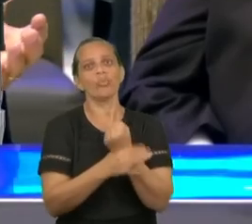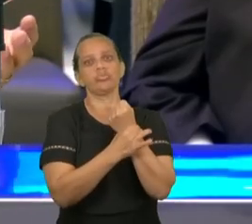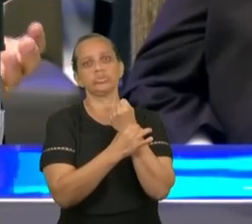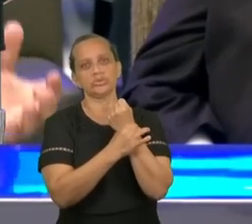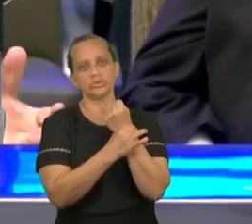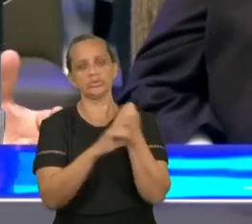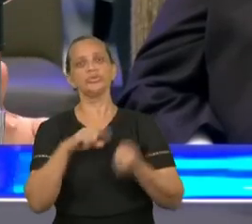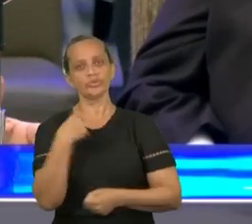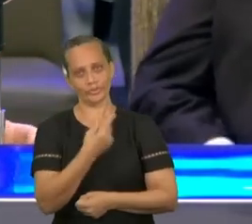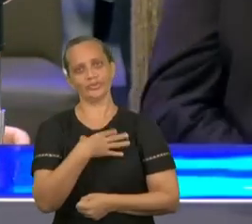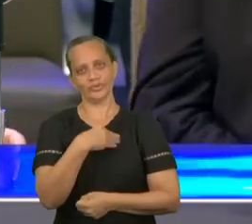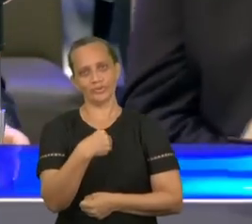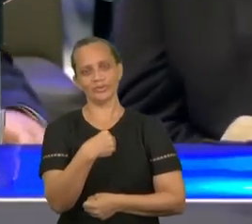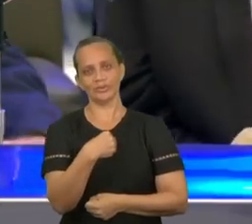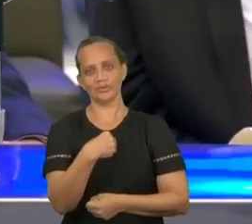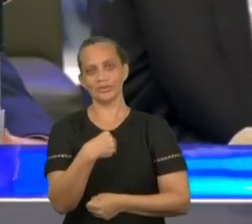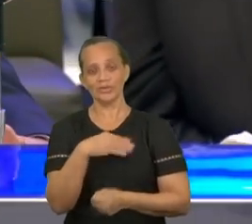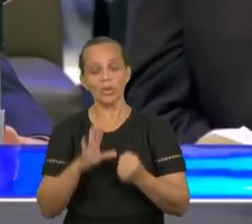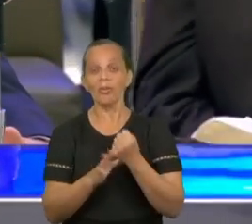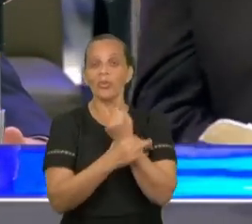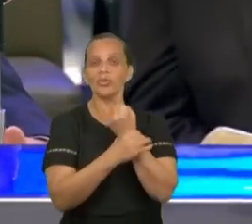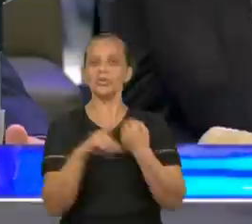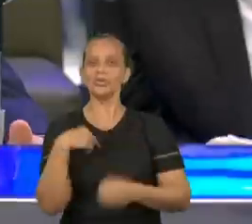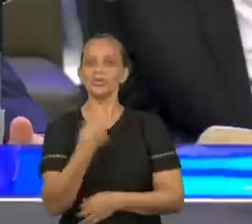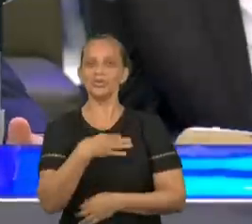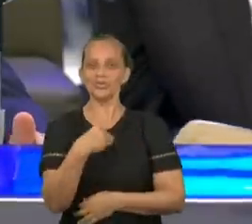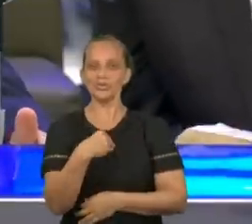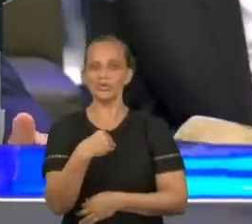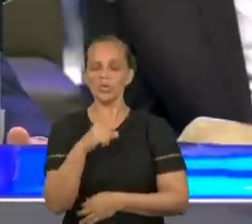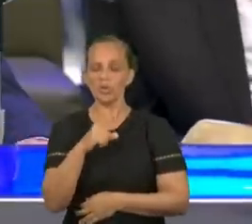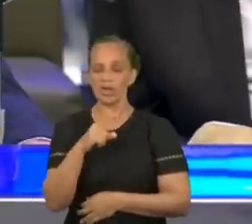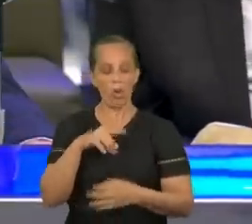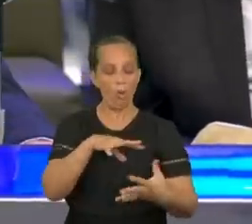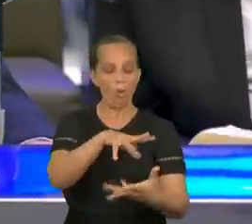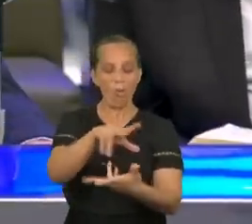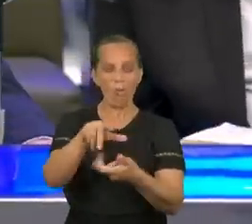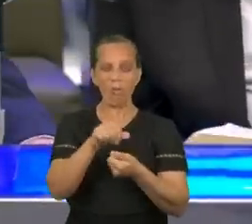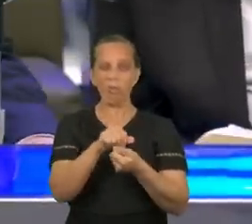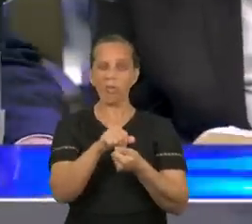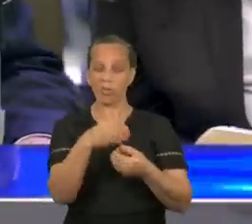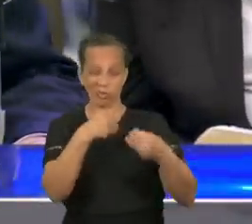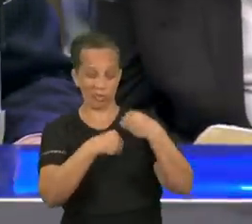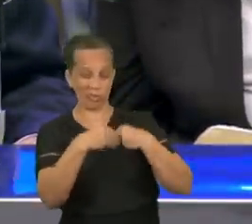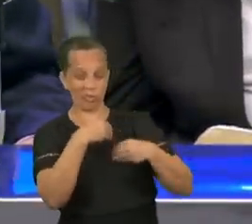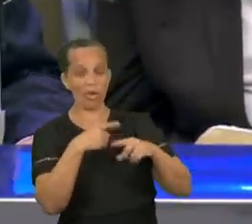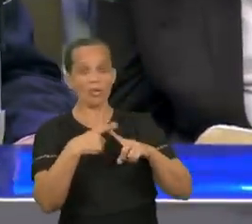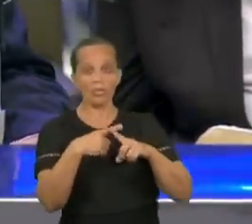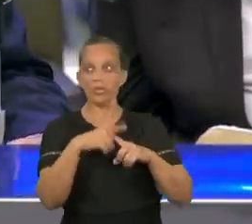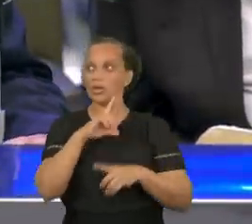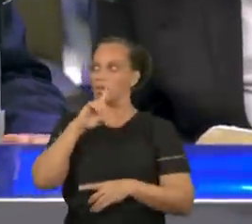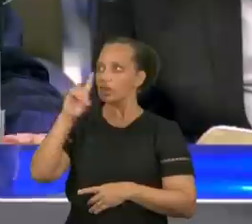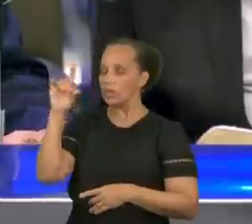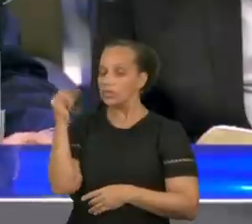Amém meus irmãos estamos protegendo para este mundo que está aí fora Deus adverteu aos hebreus quando